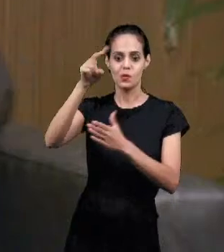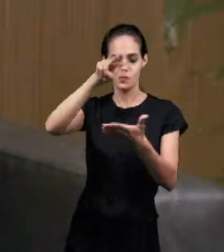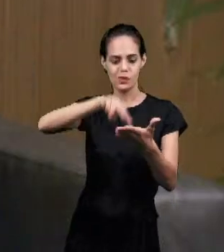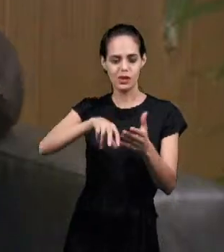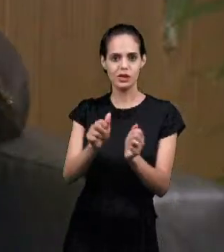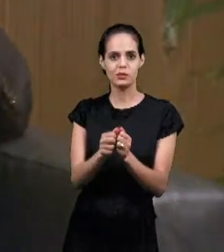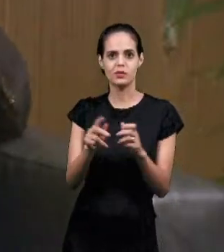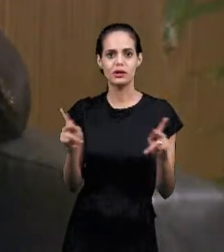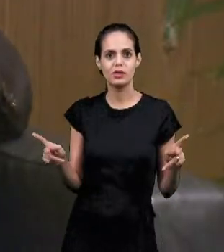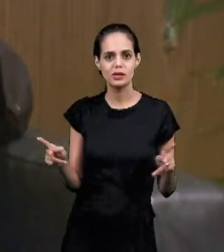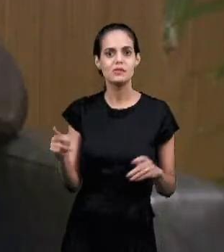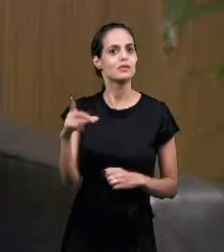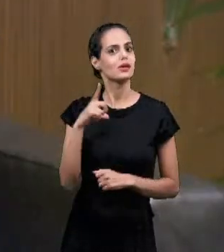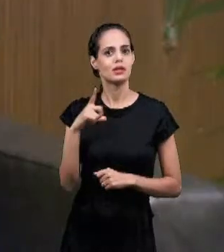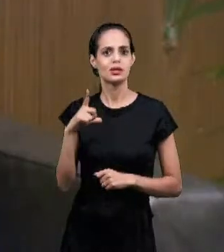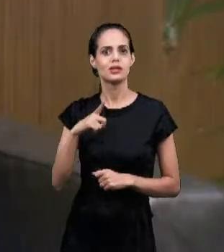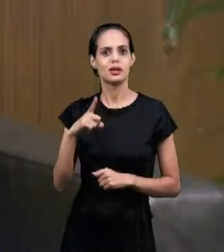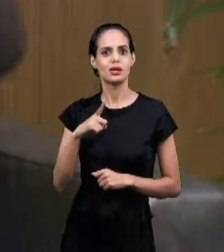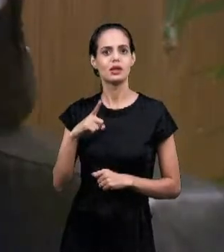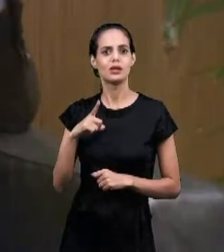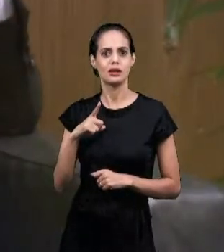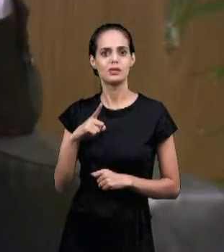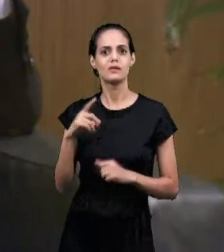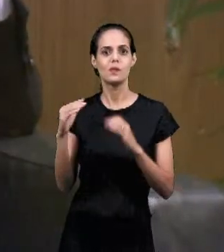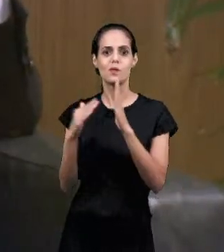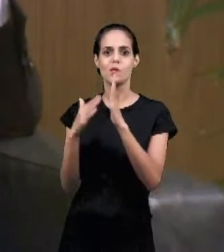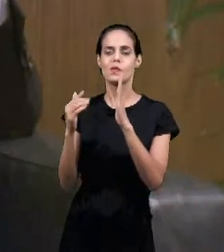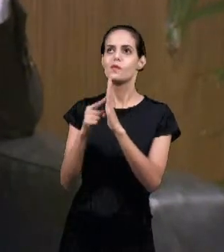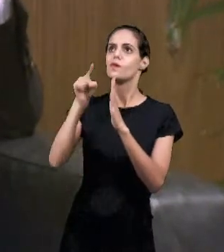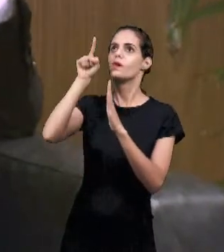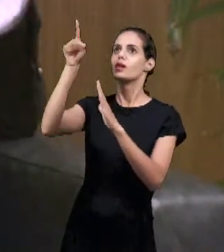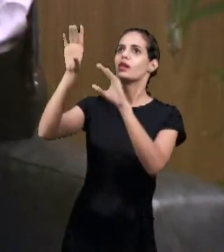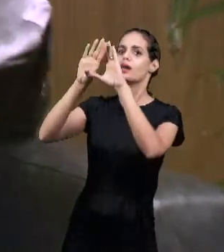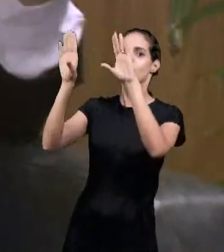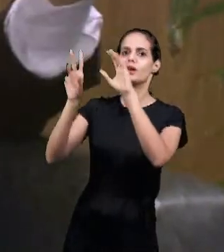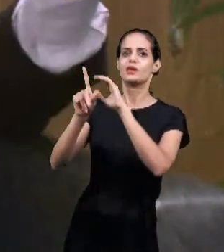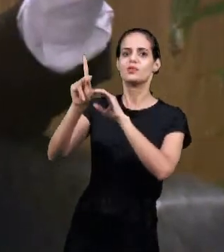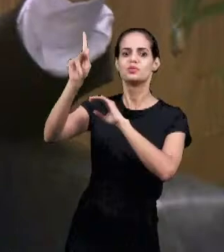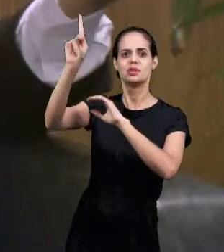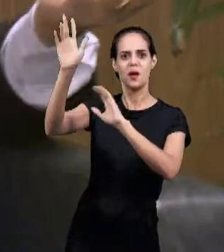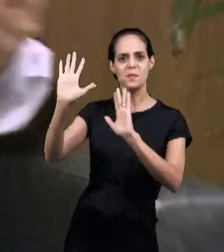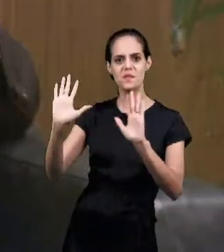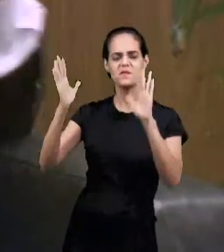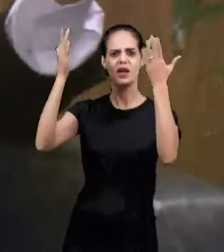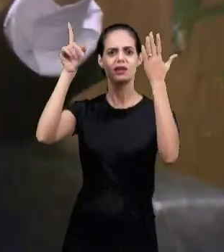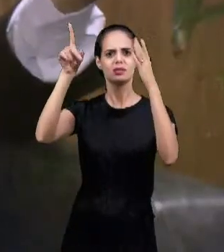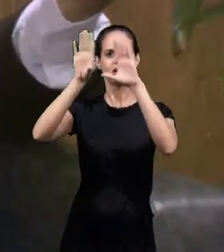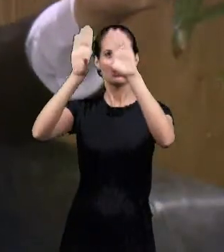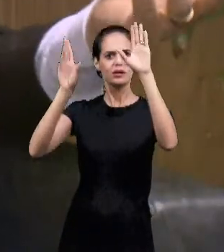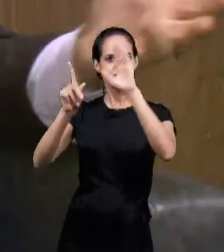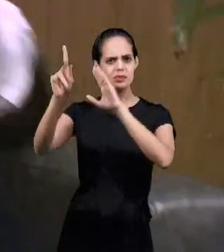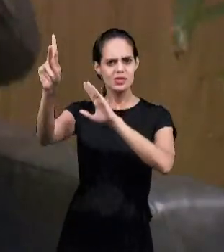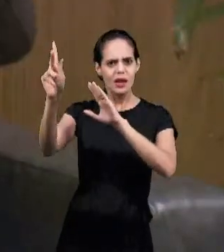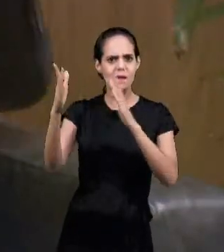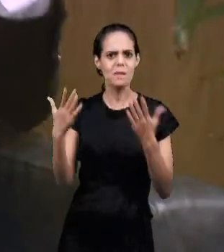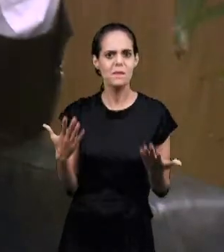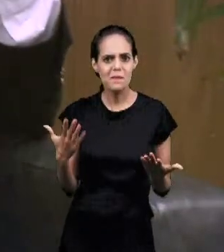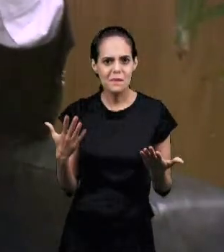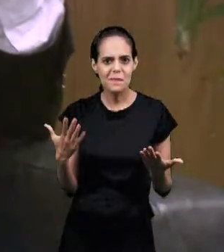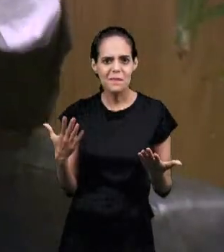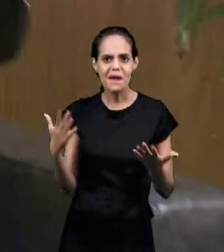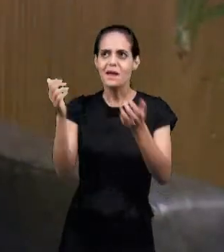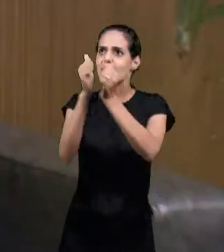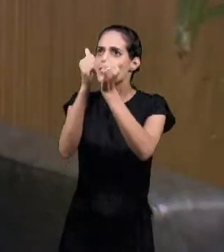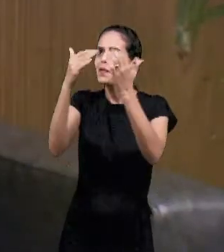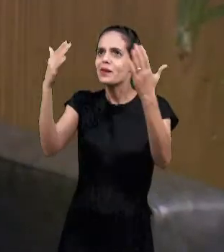cântico. No momento da morte de Jesus, houve um rejubilo no céu. A pessoa entende, mas peraí, um rejubilo no céu? Festa no céu? Glorificação